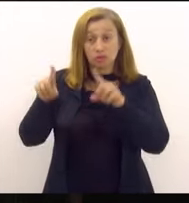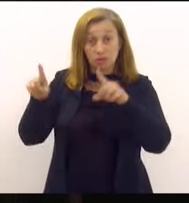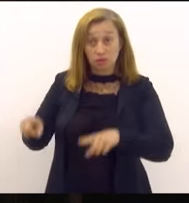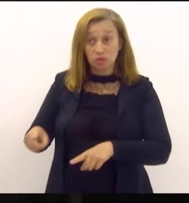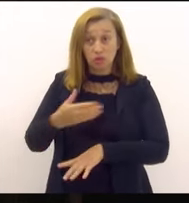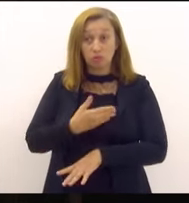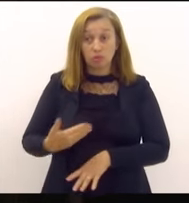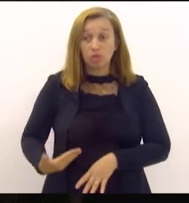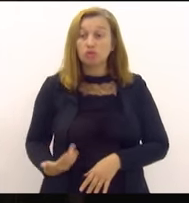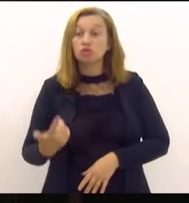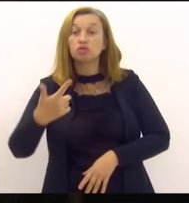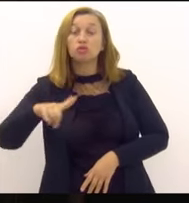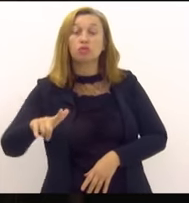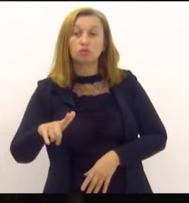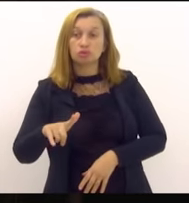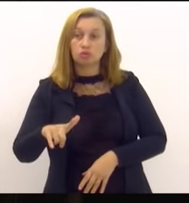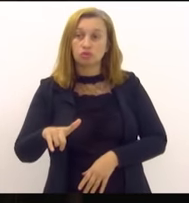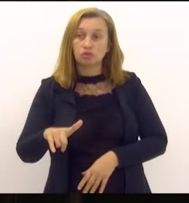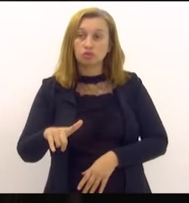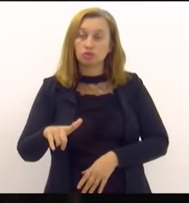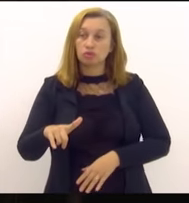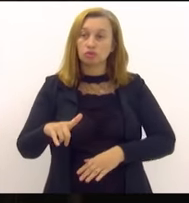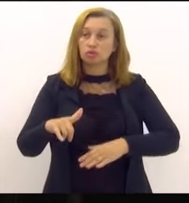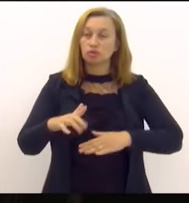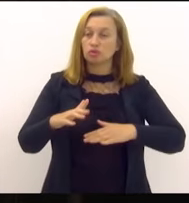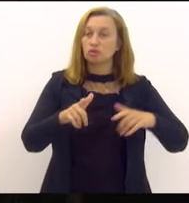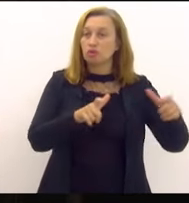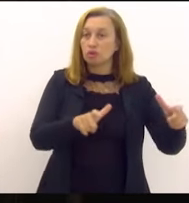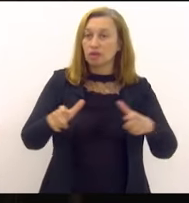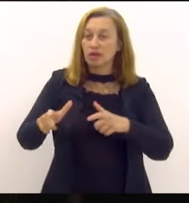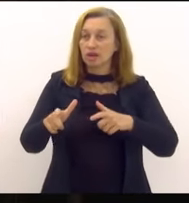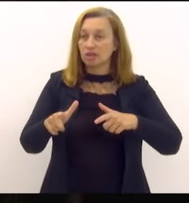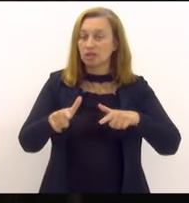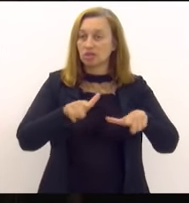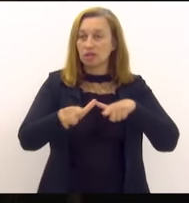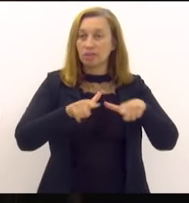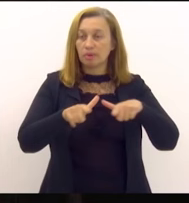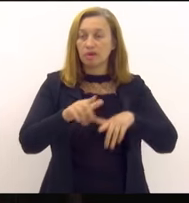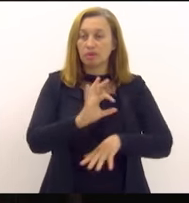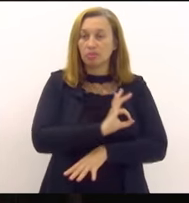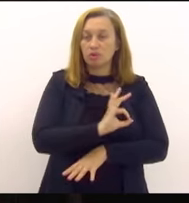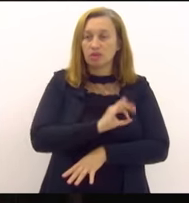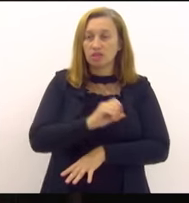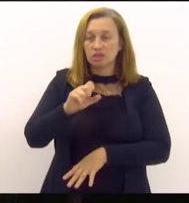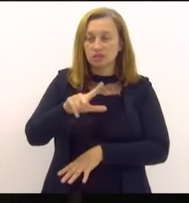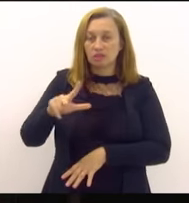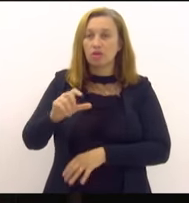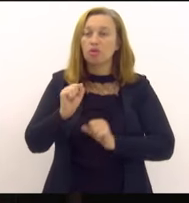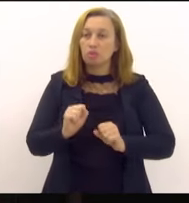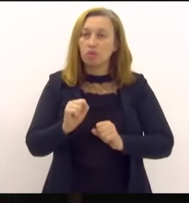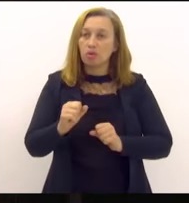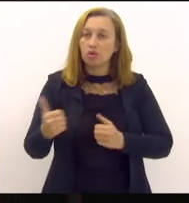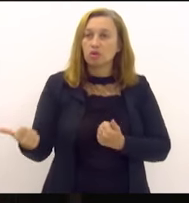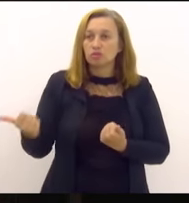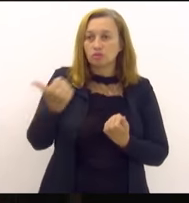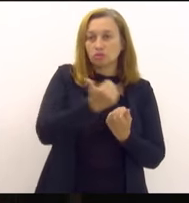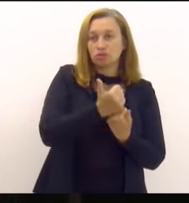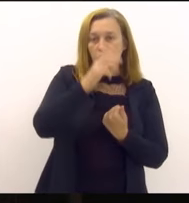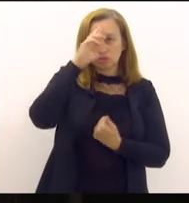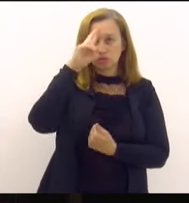de outras funções da Polícia Civil, pode vir ele a assumir a chefia da